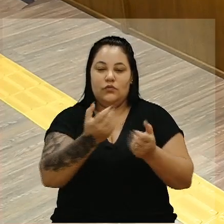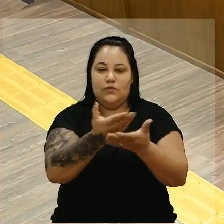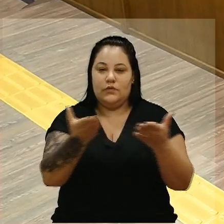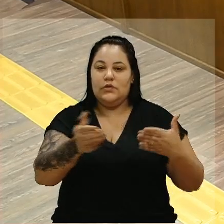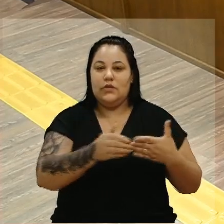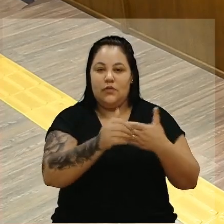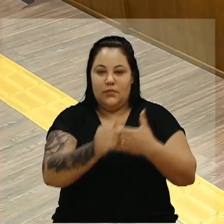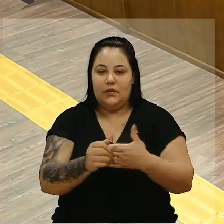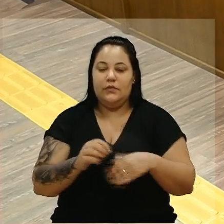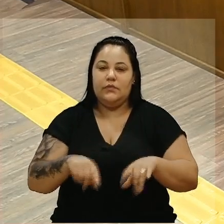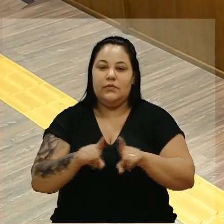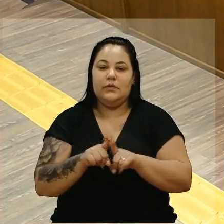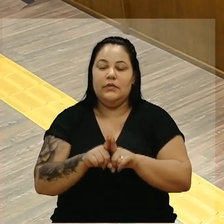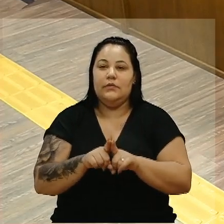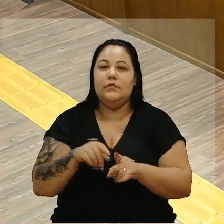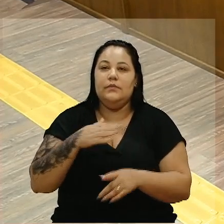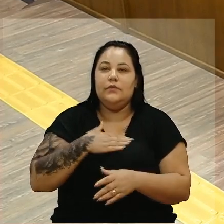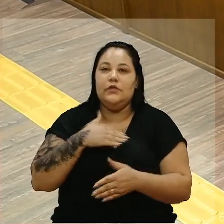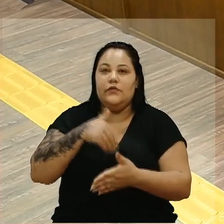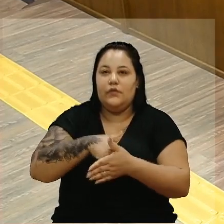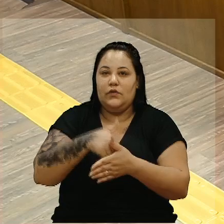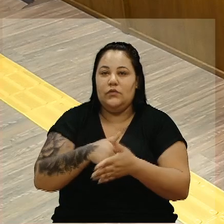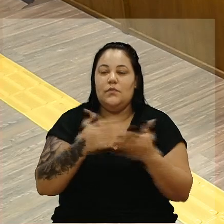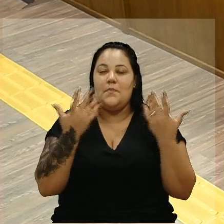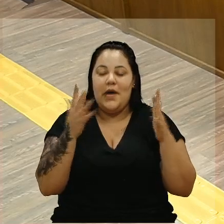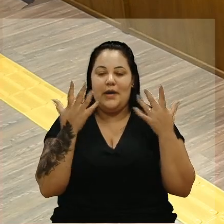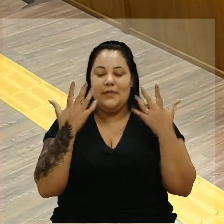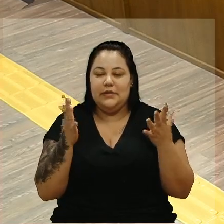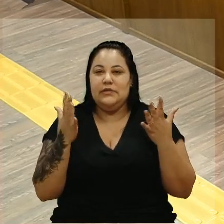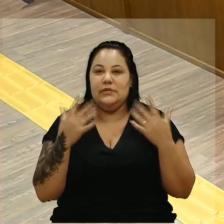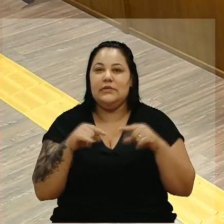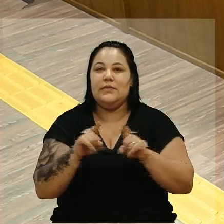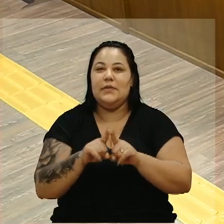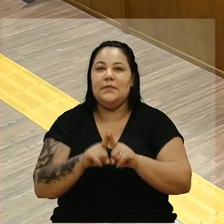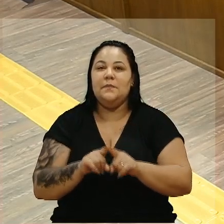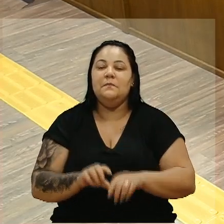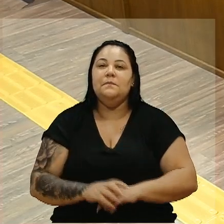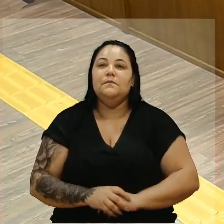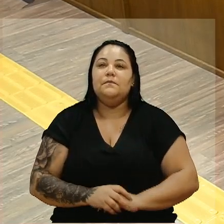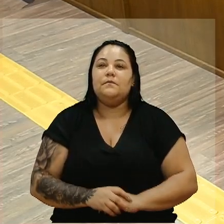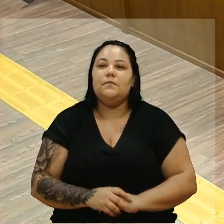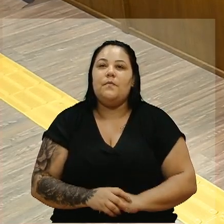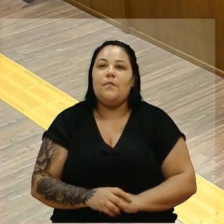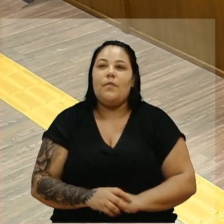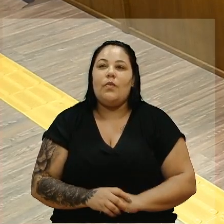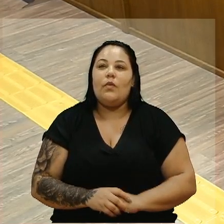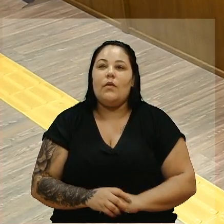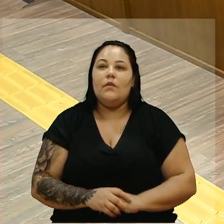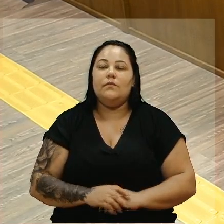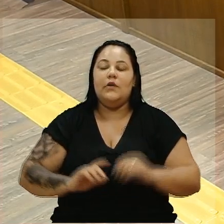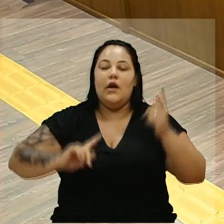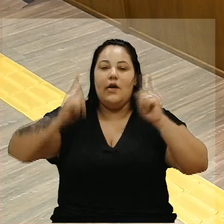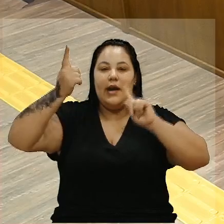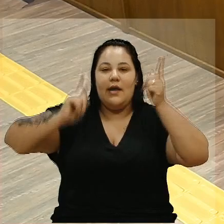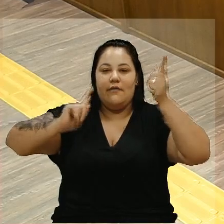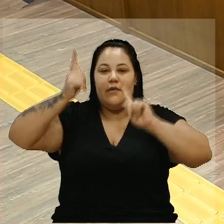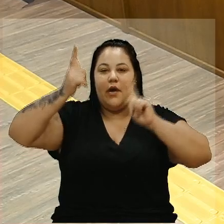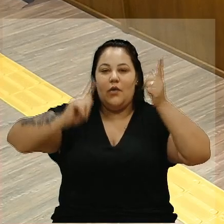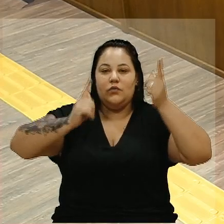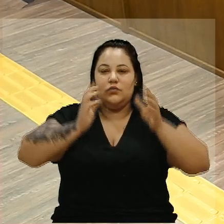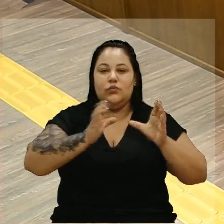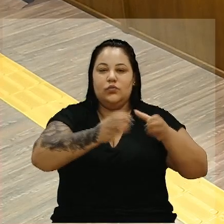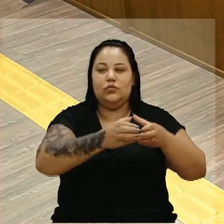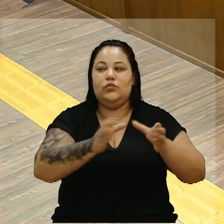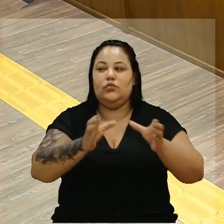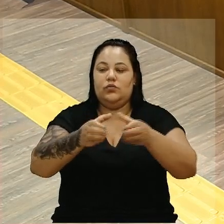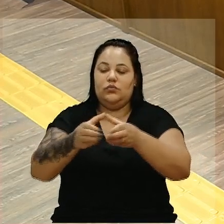acompanha. Meu voto de congratulação, ele vai ao Carnaval dos Blocos, especificadamente aos